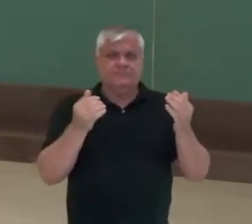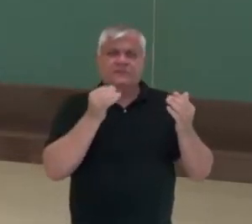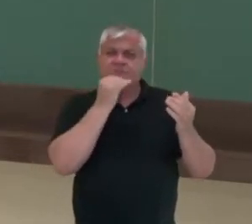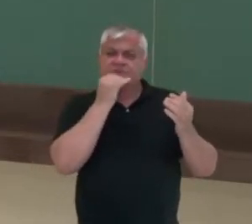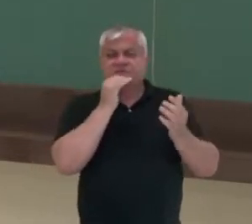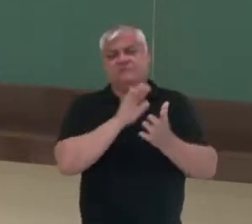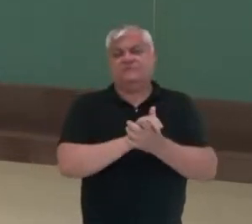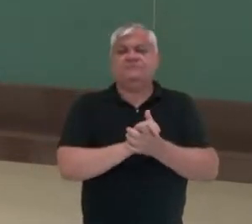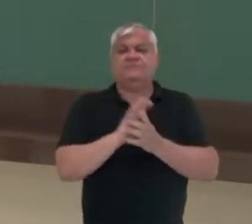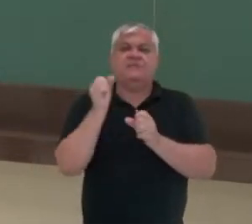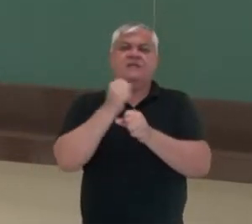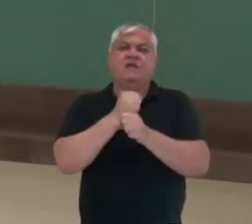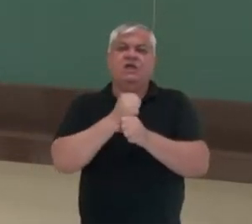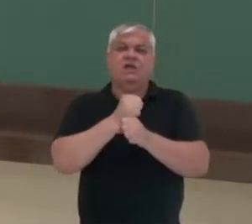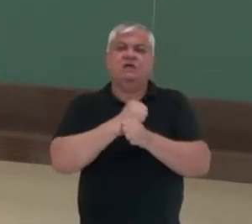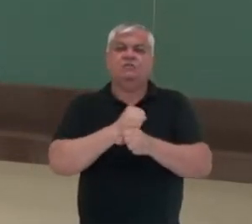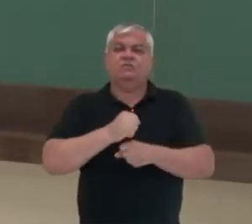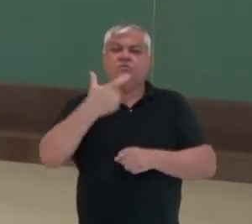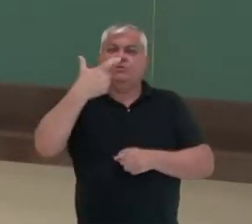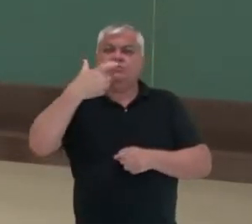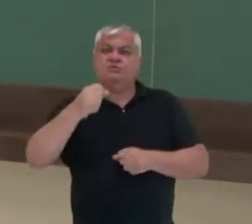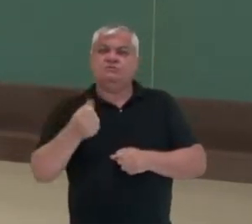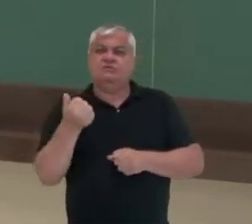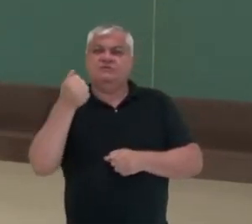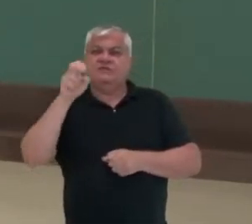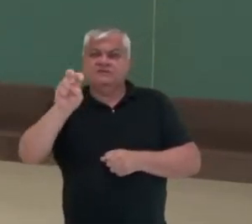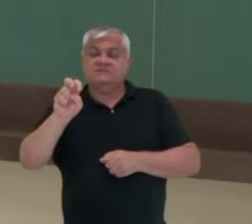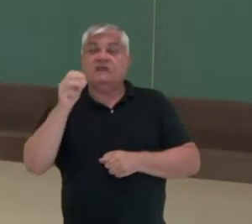Por exemplo, lá no ano de 2015 tiveram ali